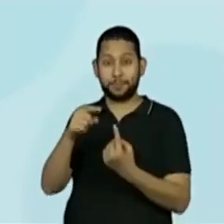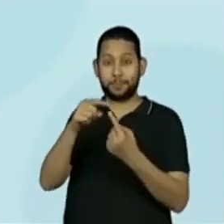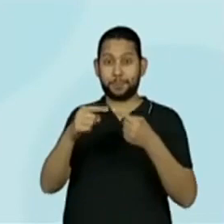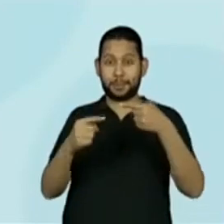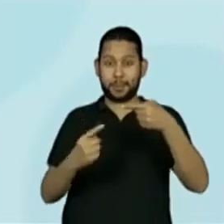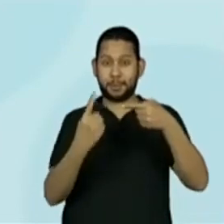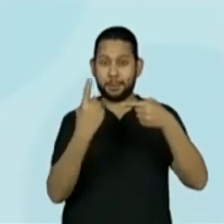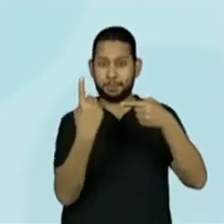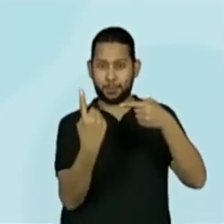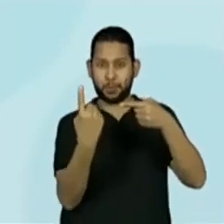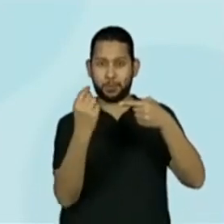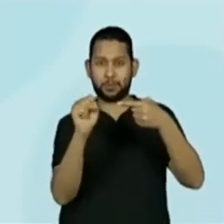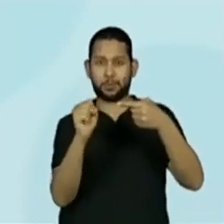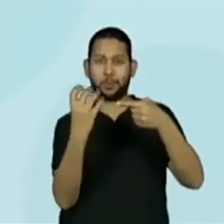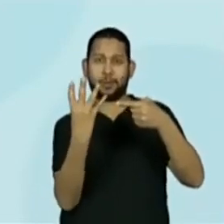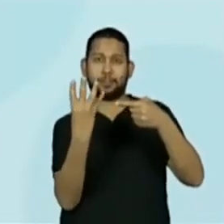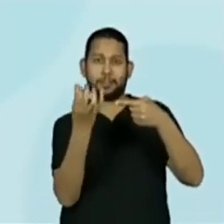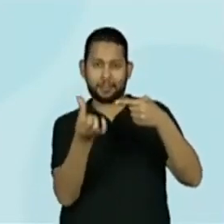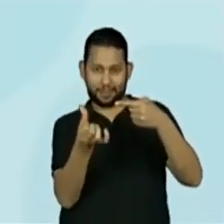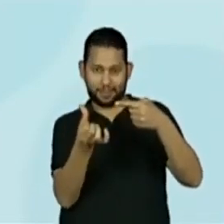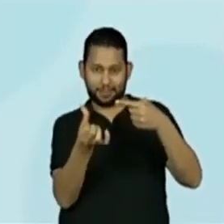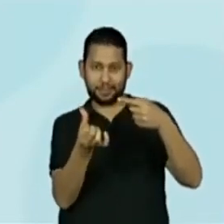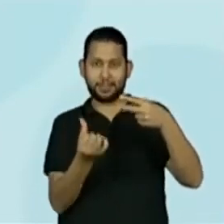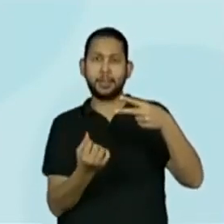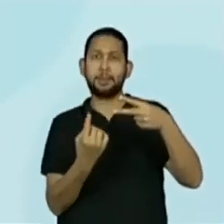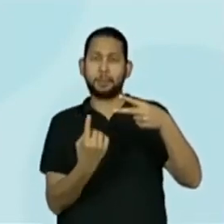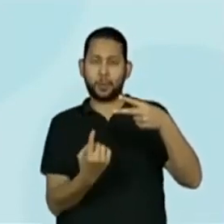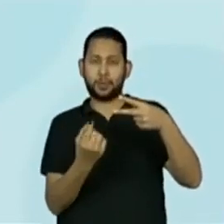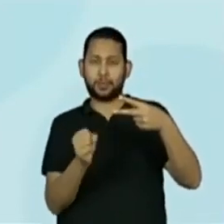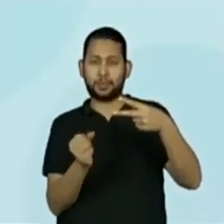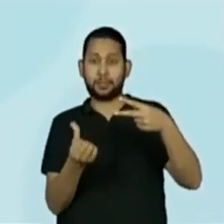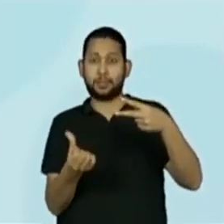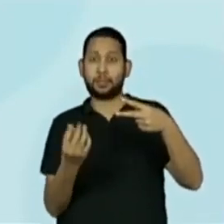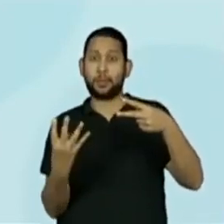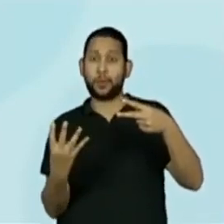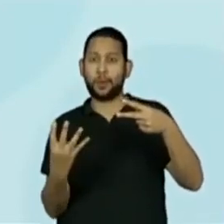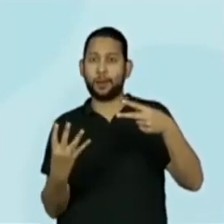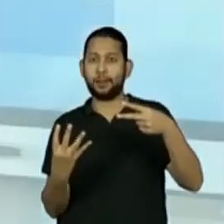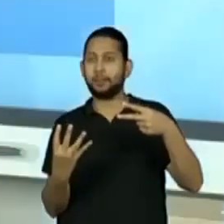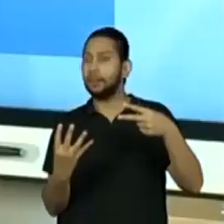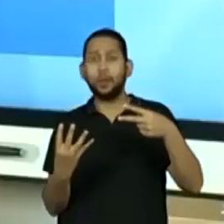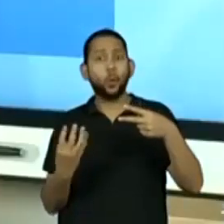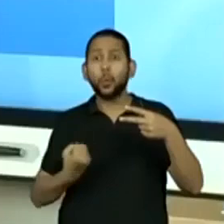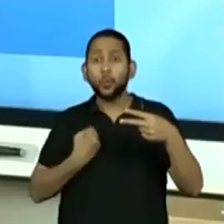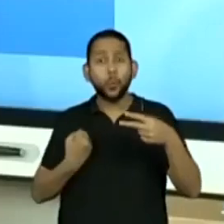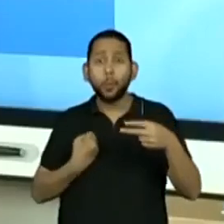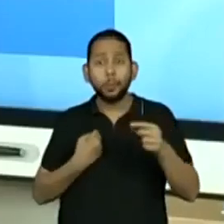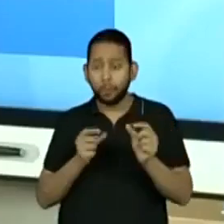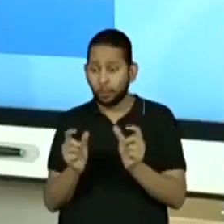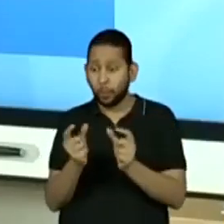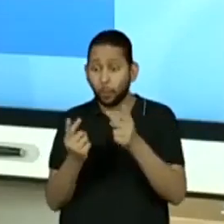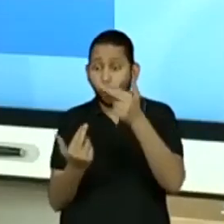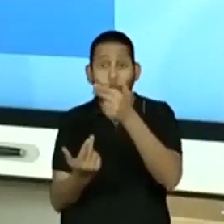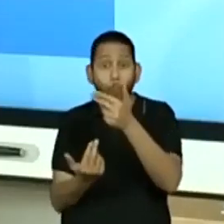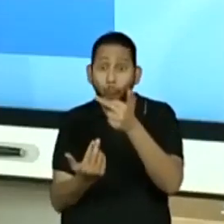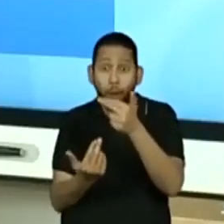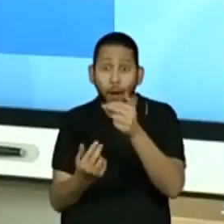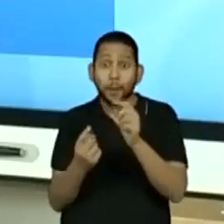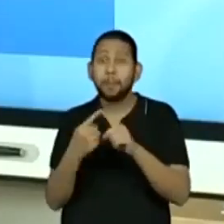1864, para justamente vocês perceberem que eu posso ter os mesmos algarismos